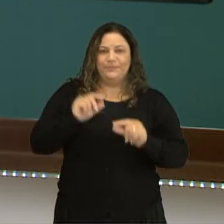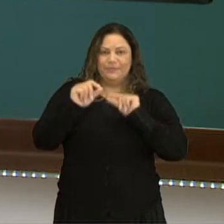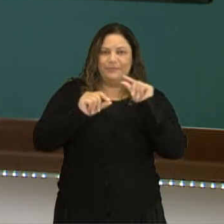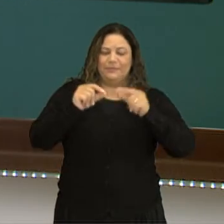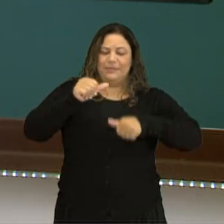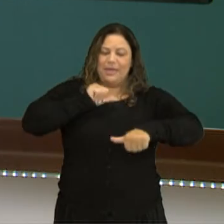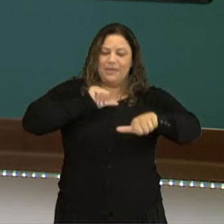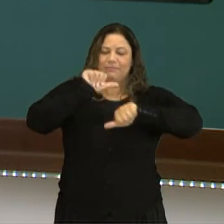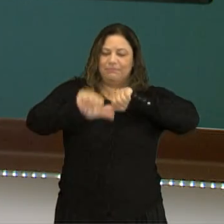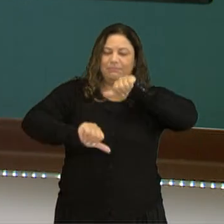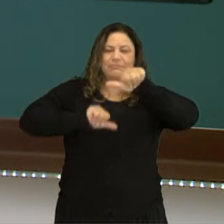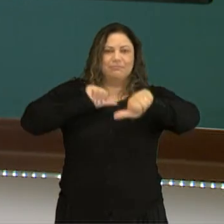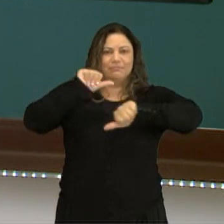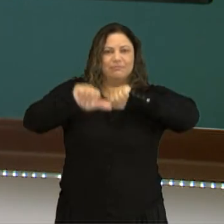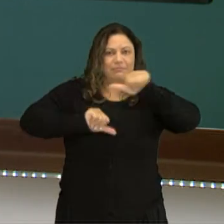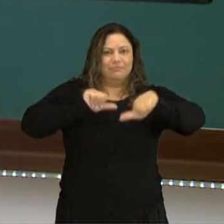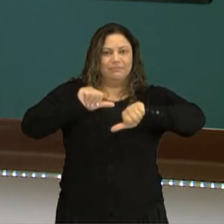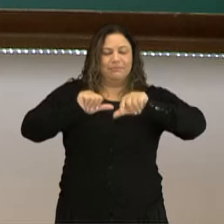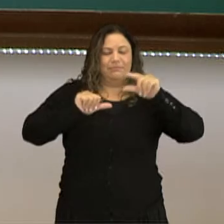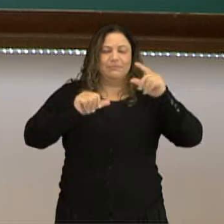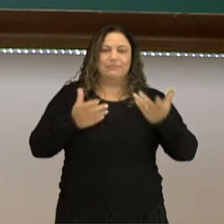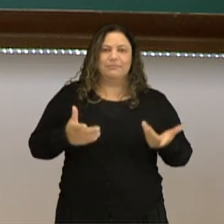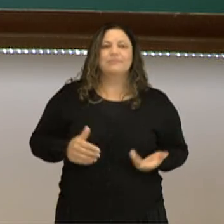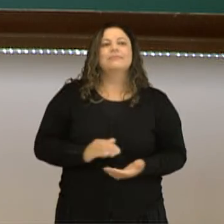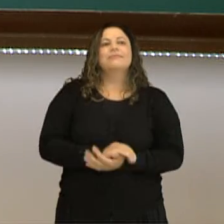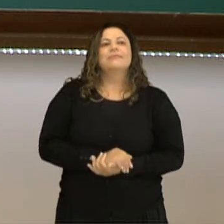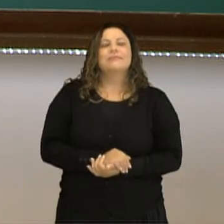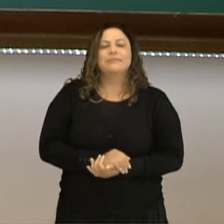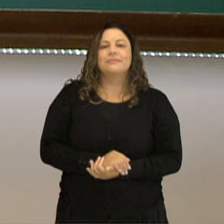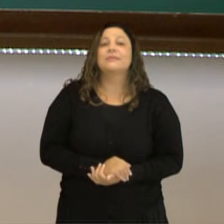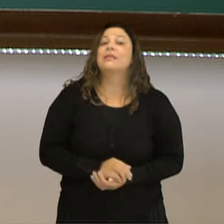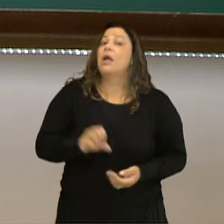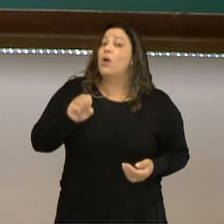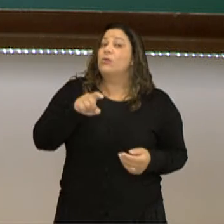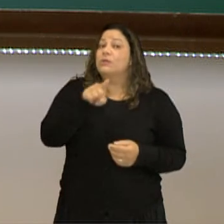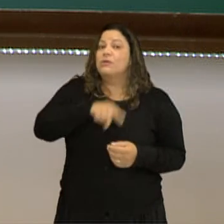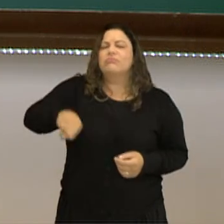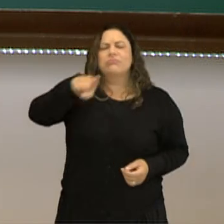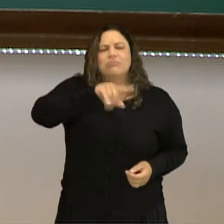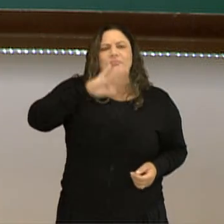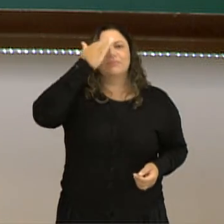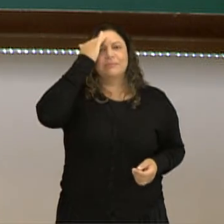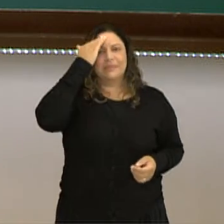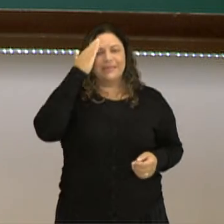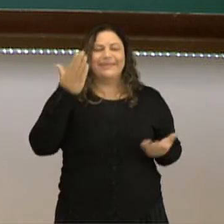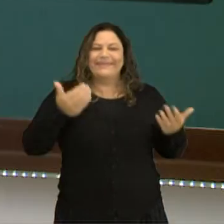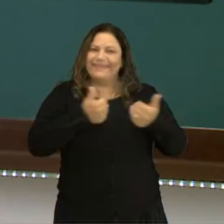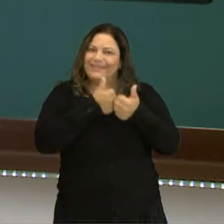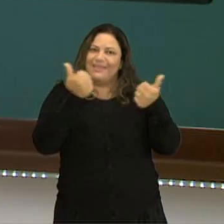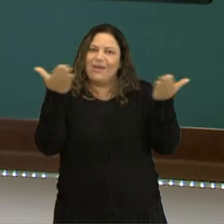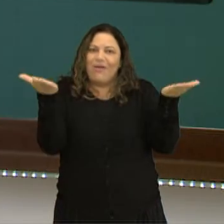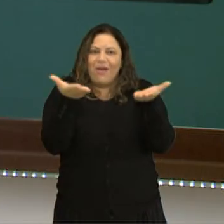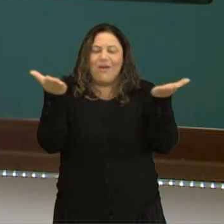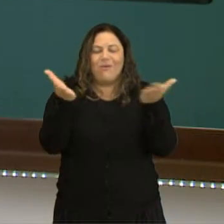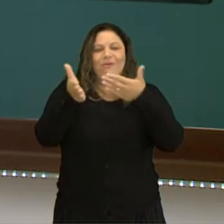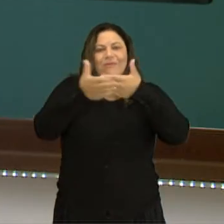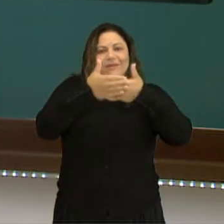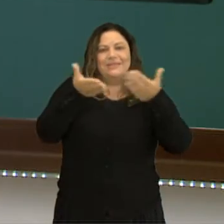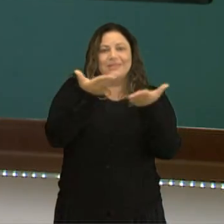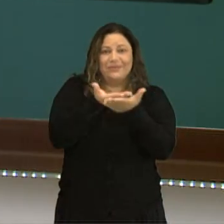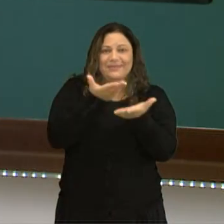perder um pouquinho de energia. Beleza? Pessoal, então, se você compreendeu tudo isso, agora vamos fechar a nossa